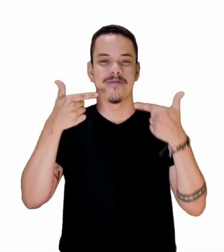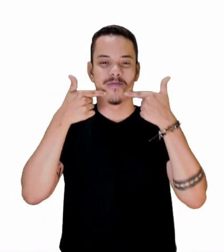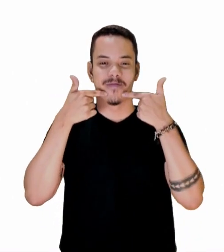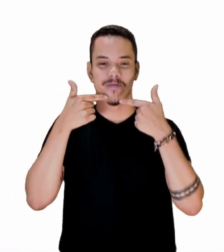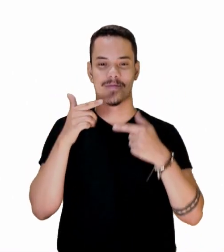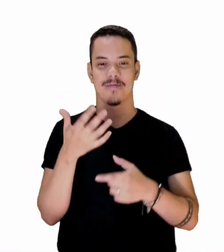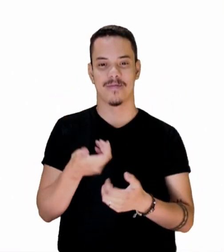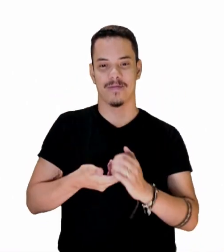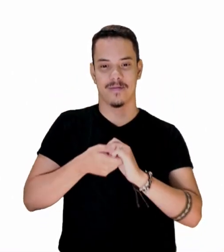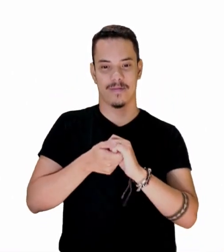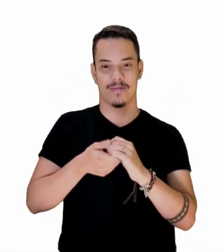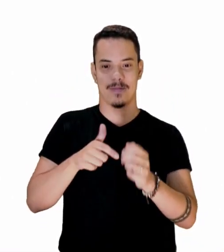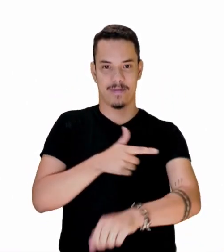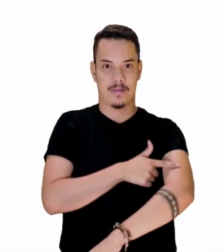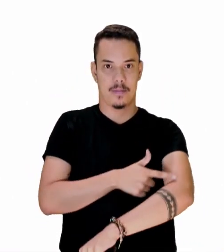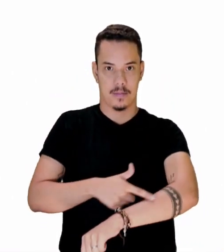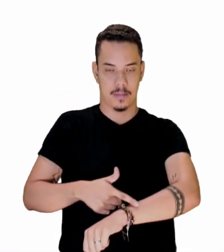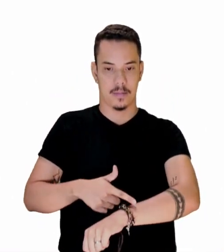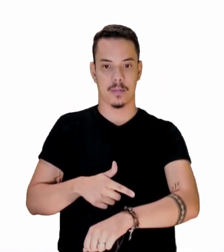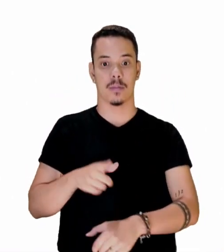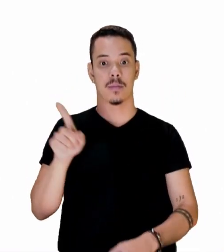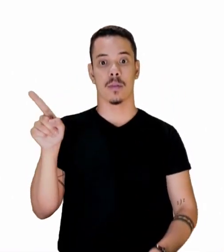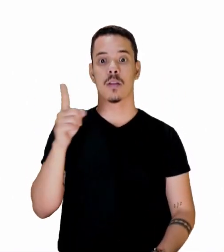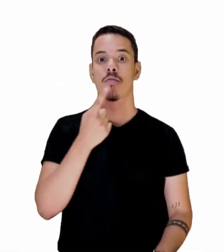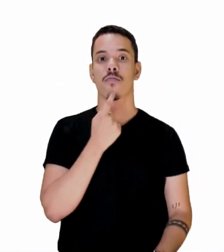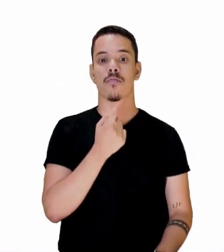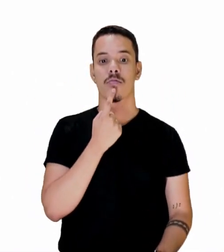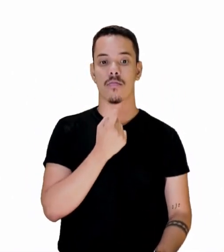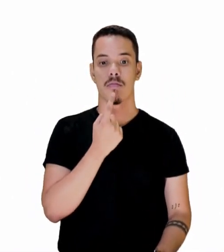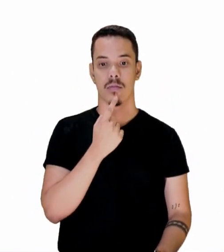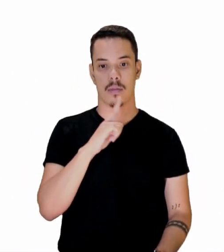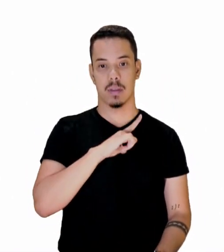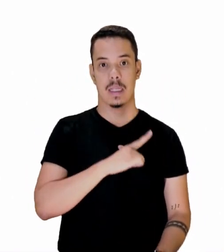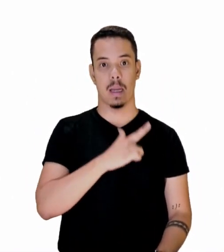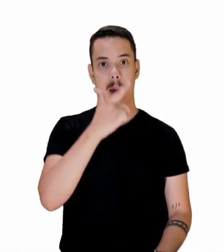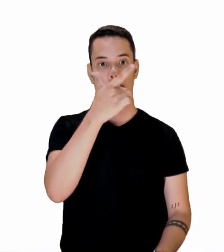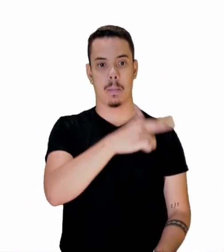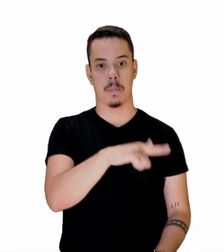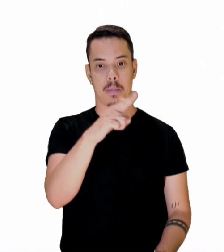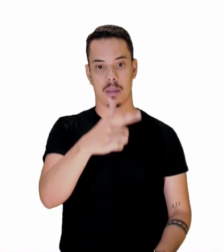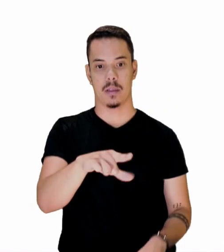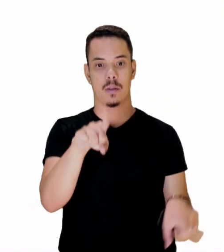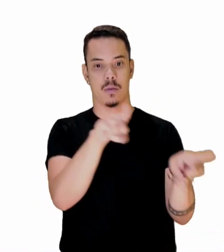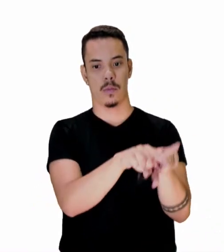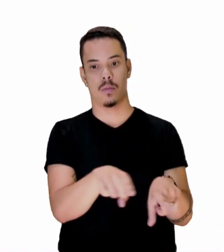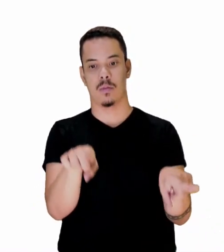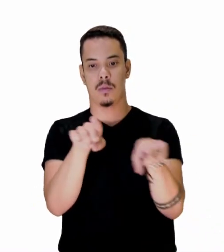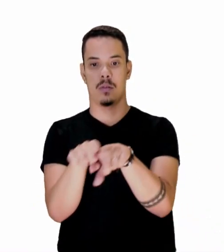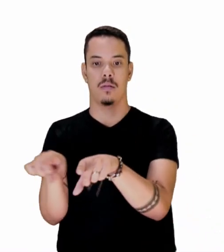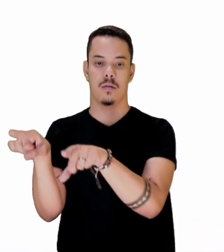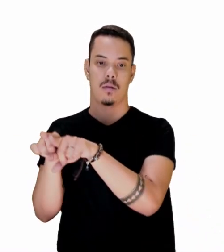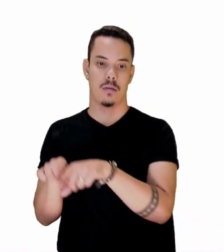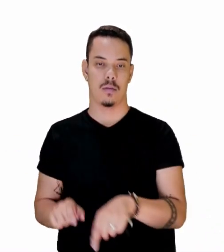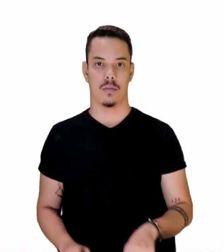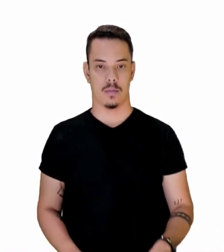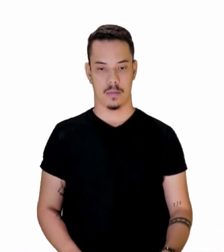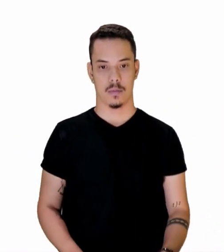segundo, na questão do polissíndeto, nós temos o seguinte, a repetição de quem? Da